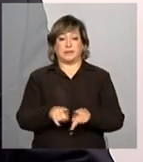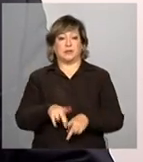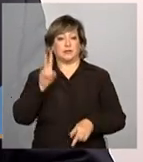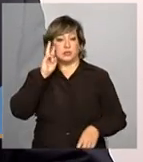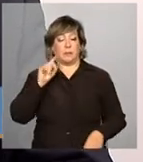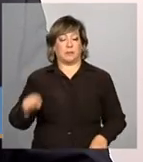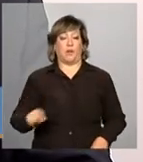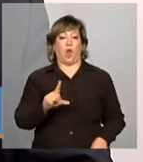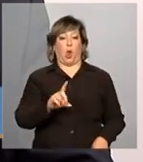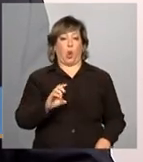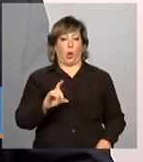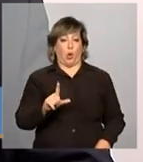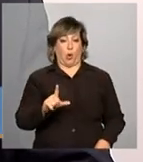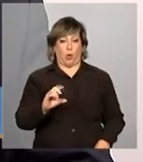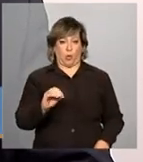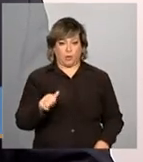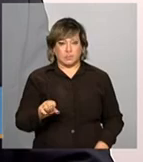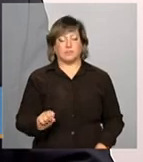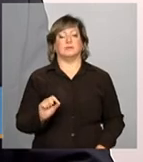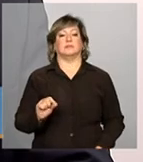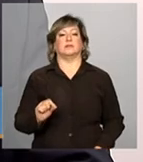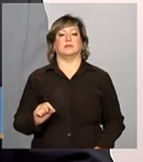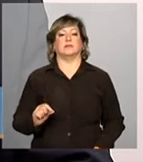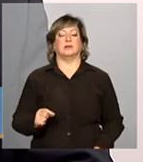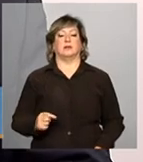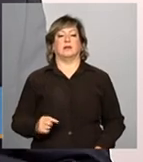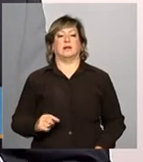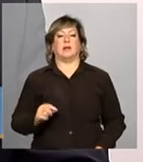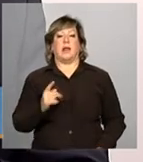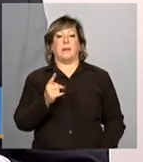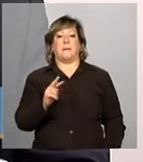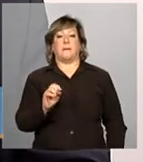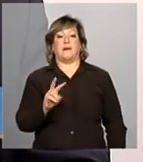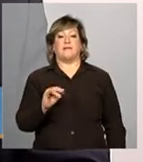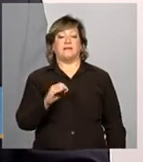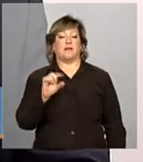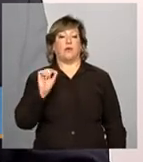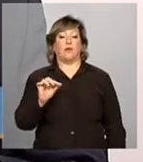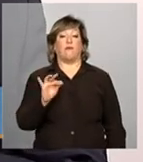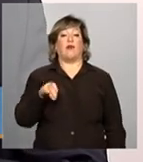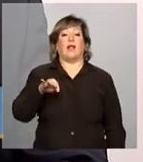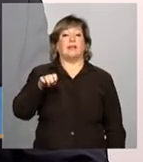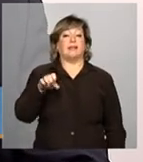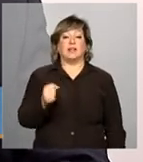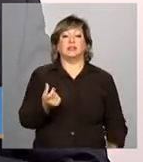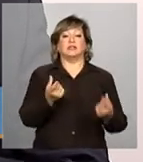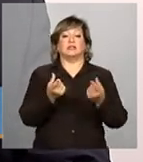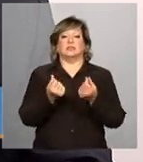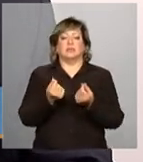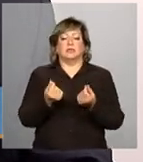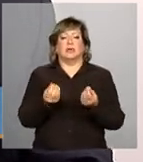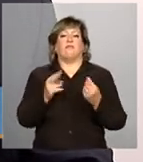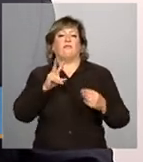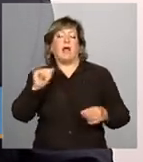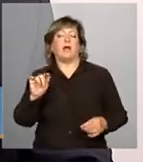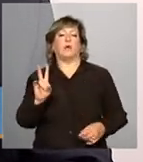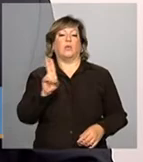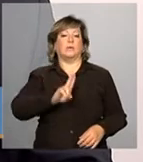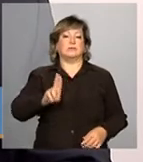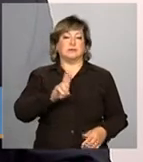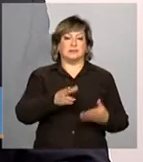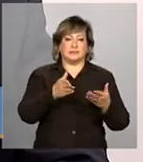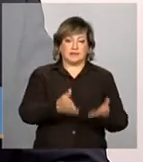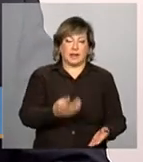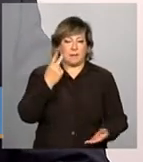lei orçamentária é já a previsão é das fontes de recursos que vão ser utilizadas